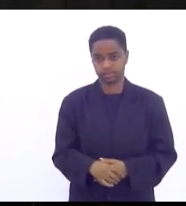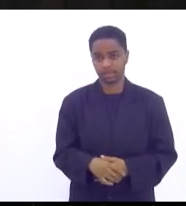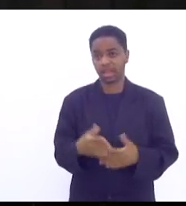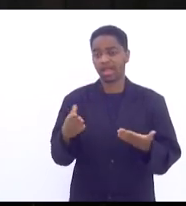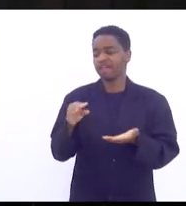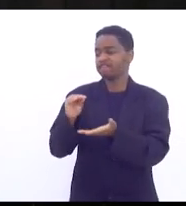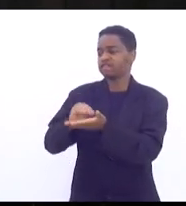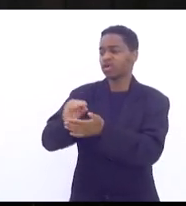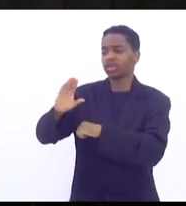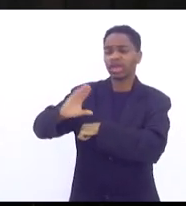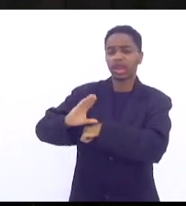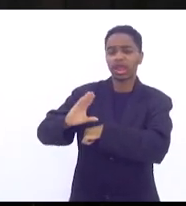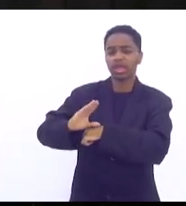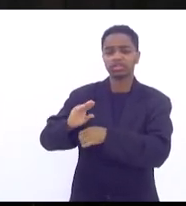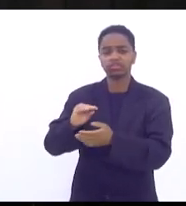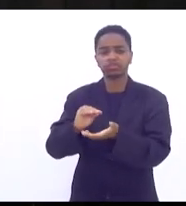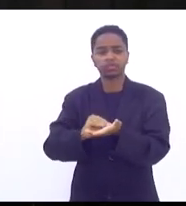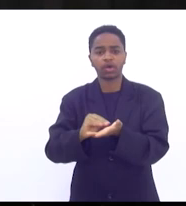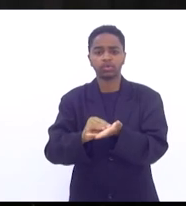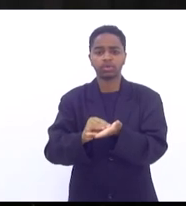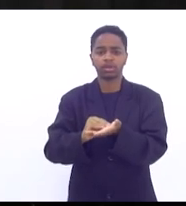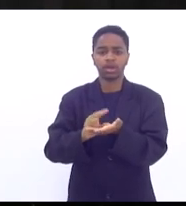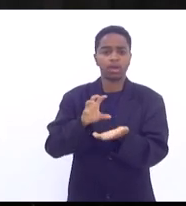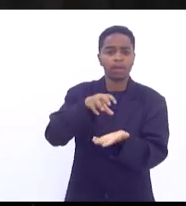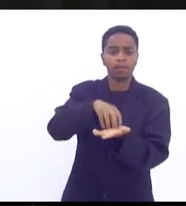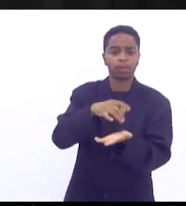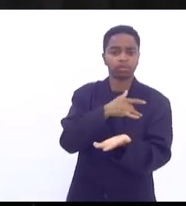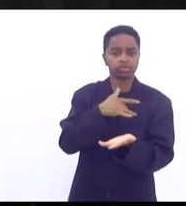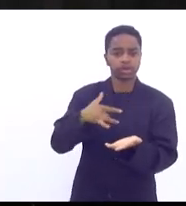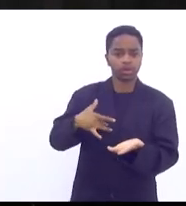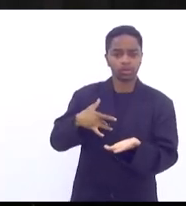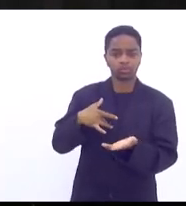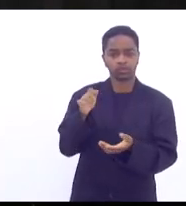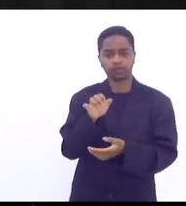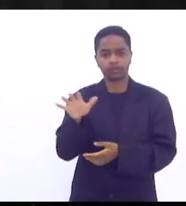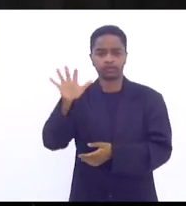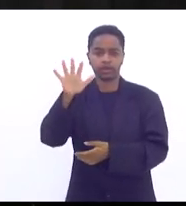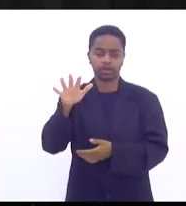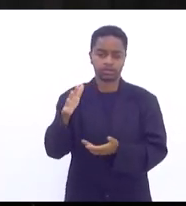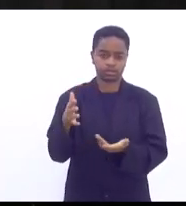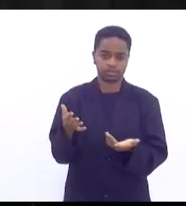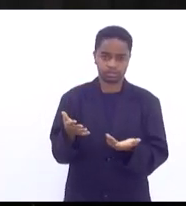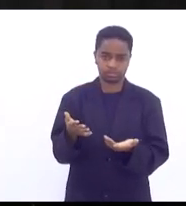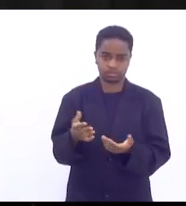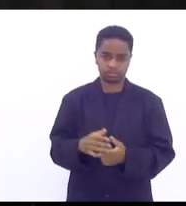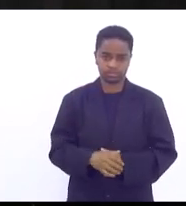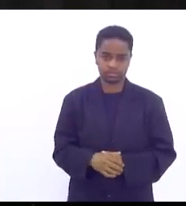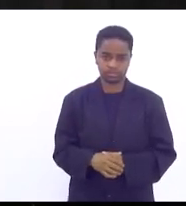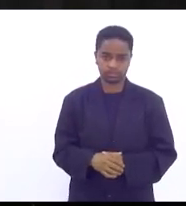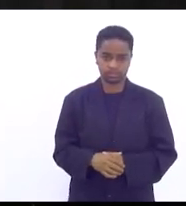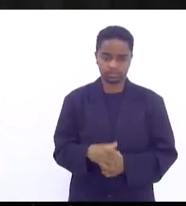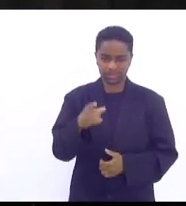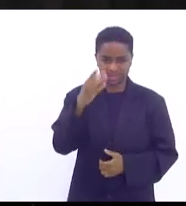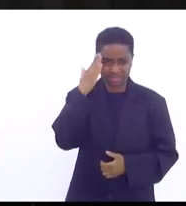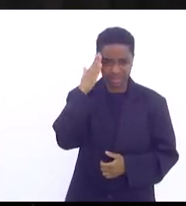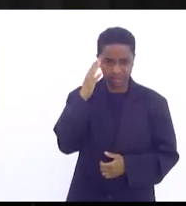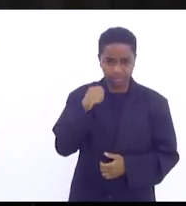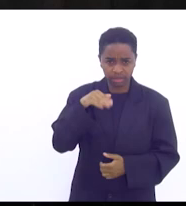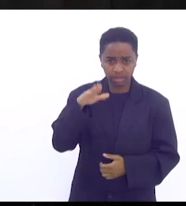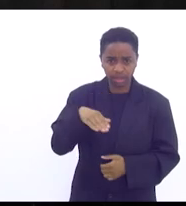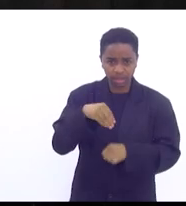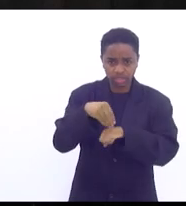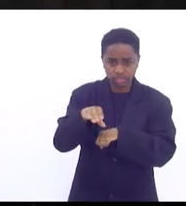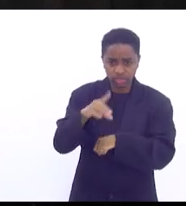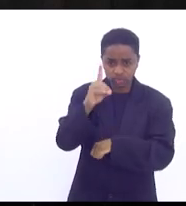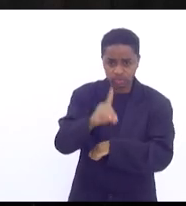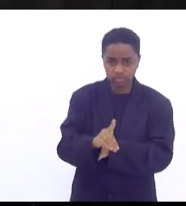faltando creche, está faltando posto de saúde na favela ou na comunidade. Sabe quem é que indica o